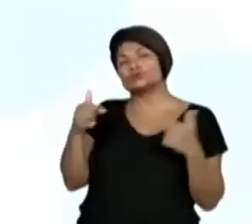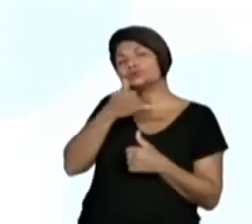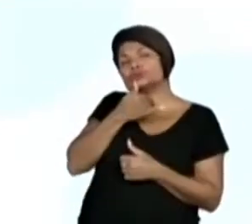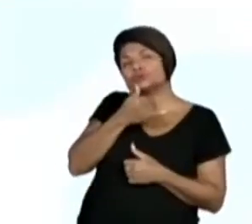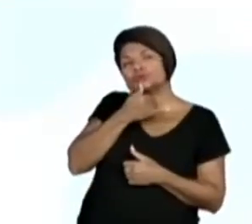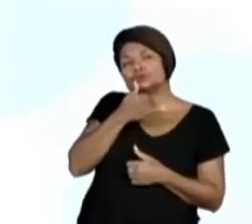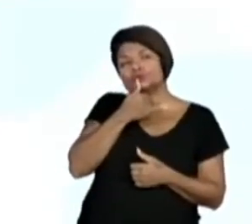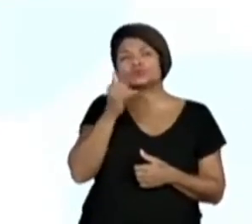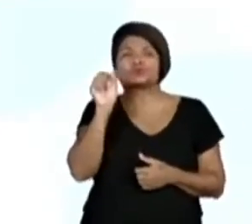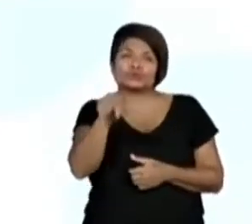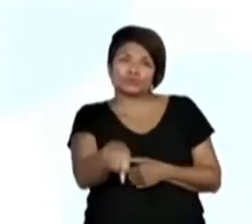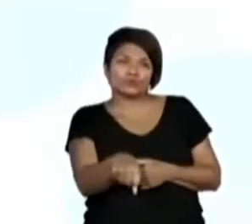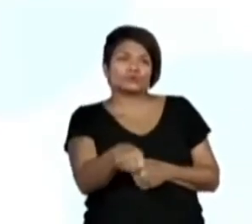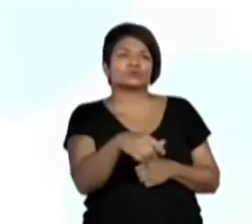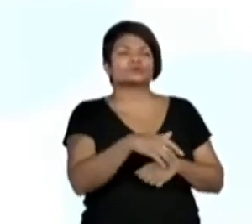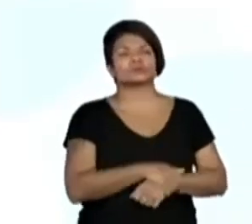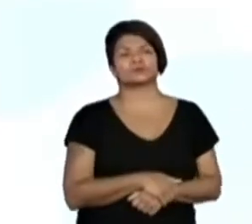ama.